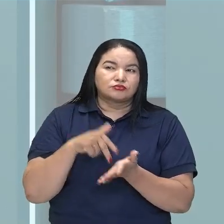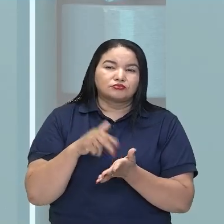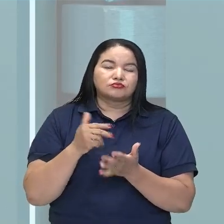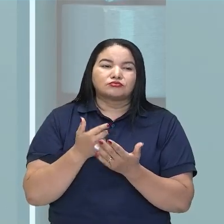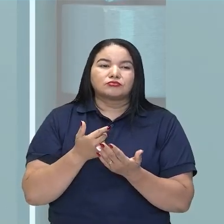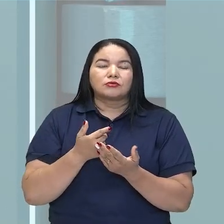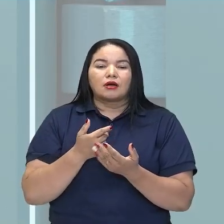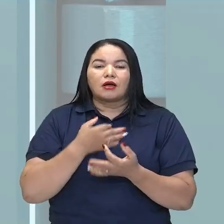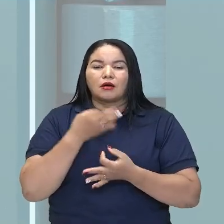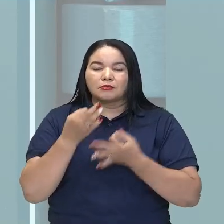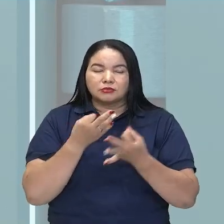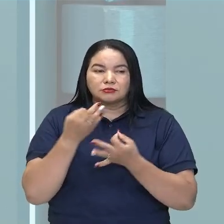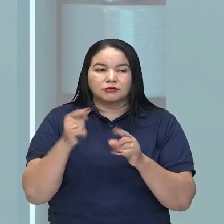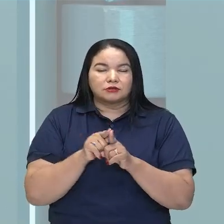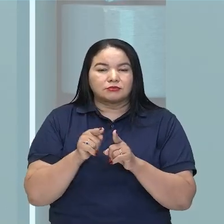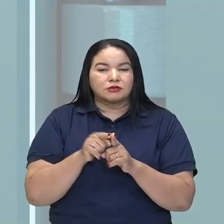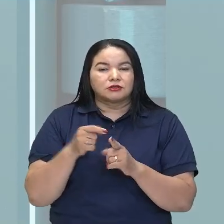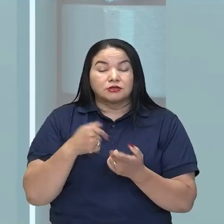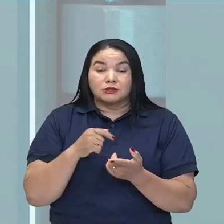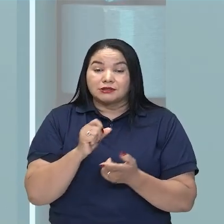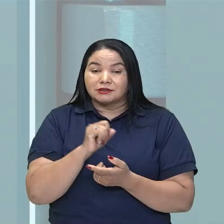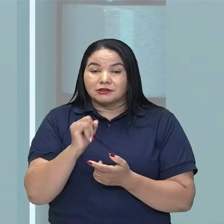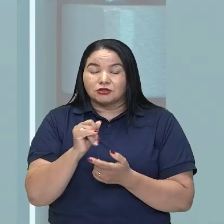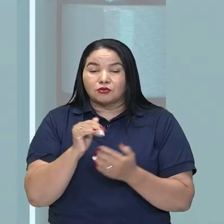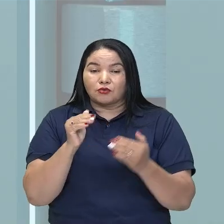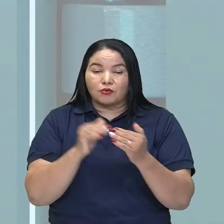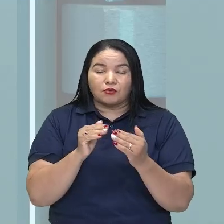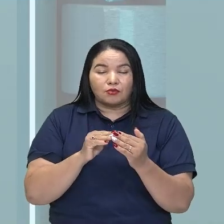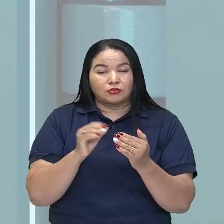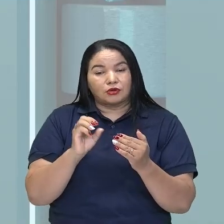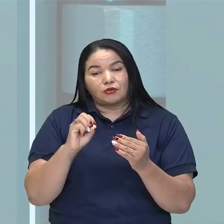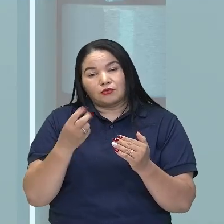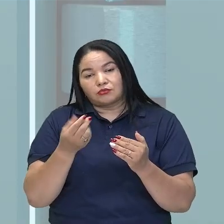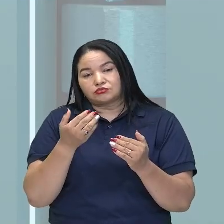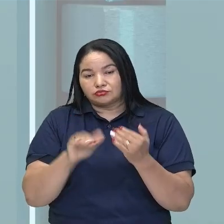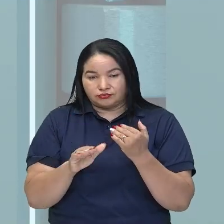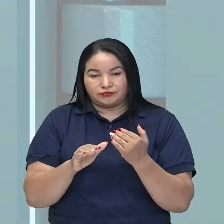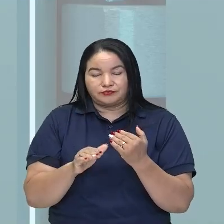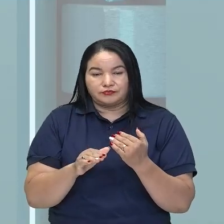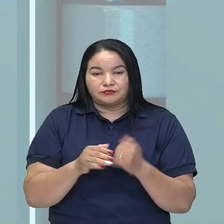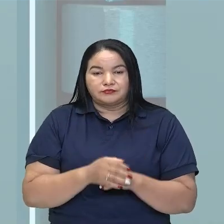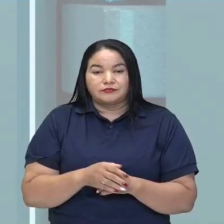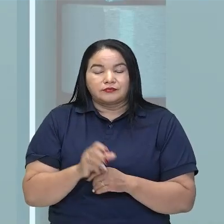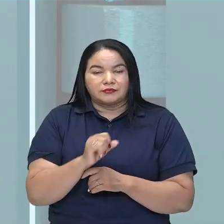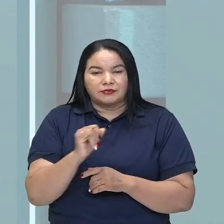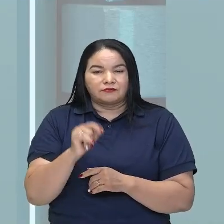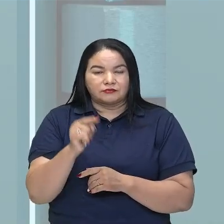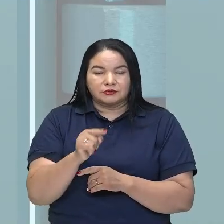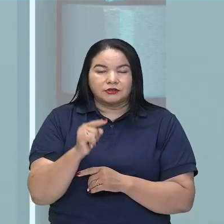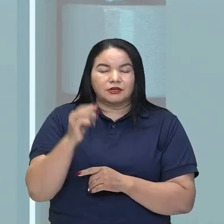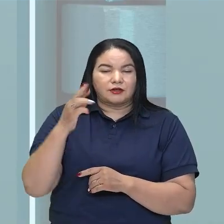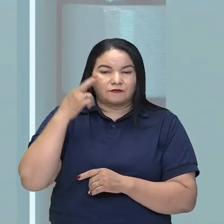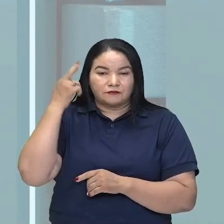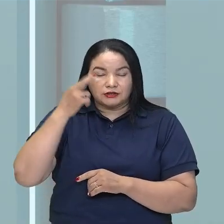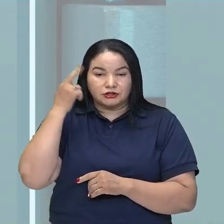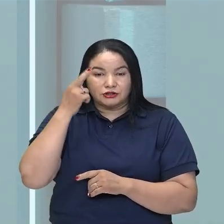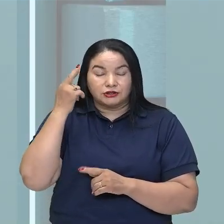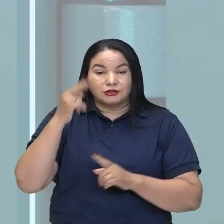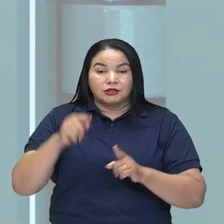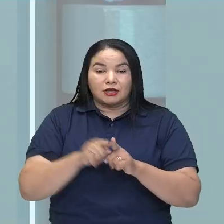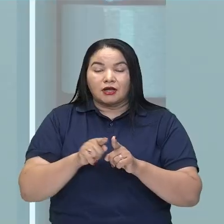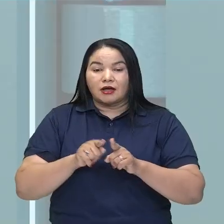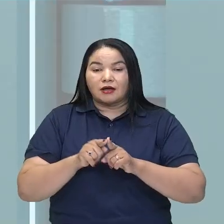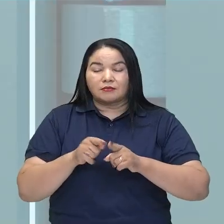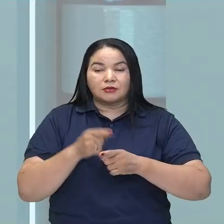posicionar como? Dizendo se você concorda ou não. A partir do momento que você reflete, que você passa a refletir sobre